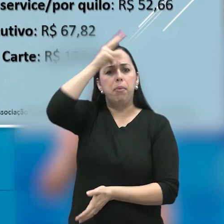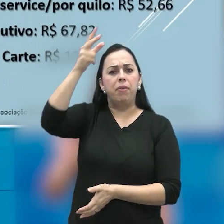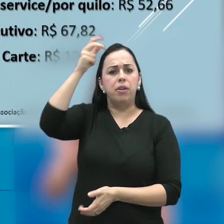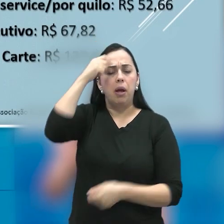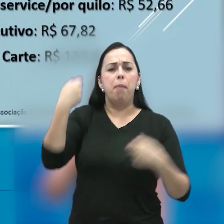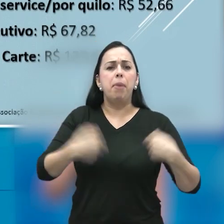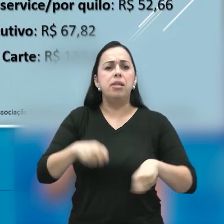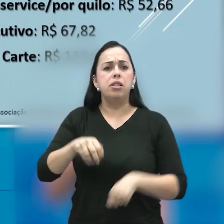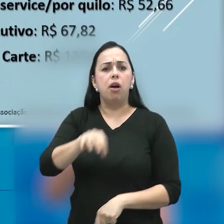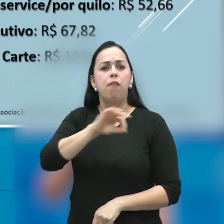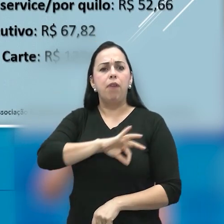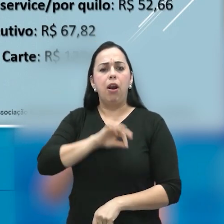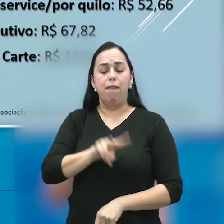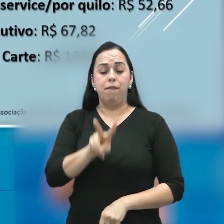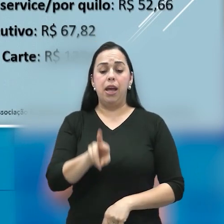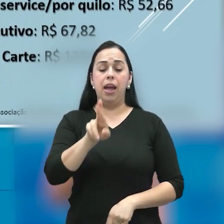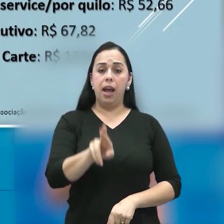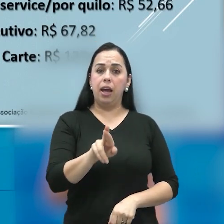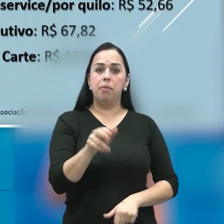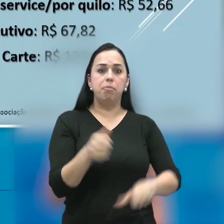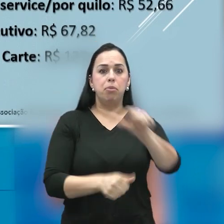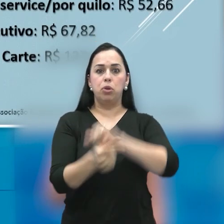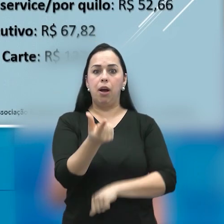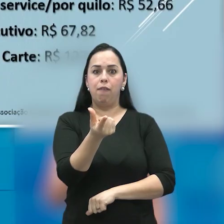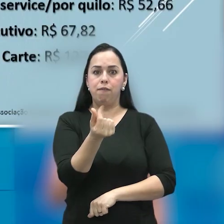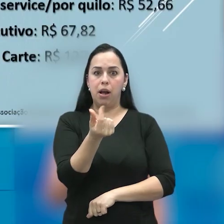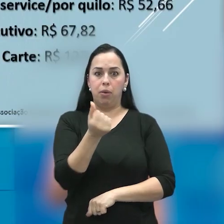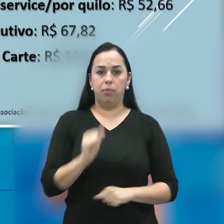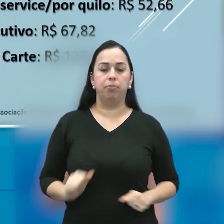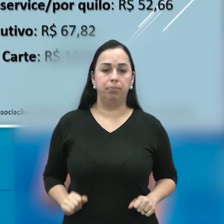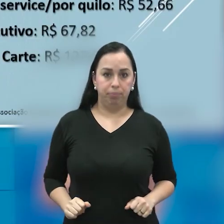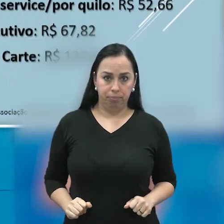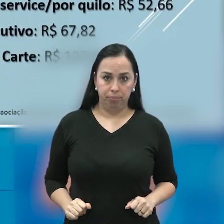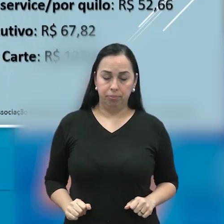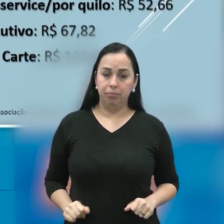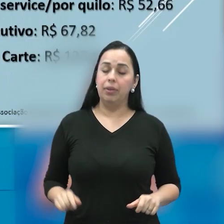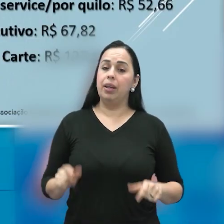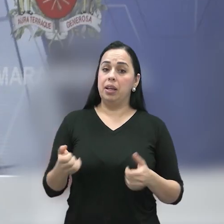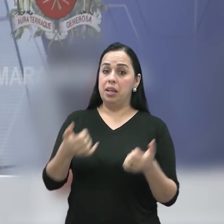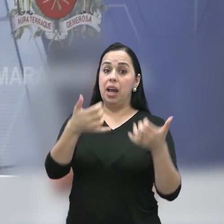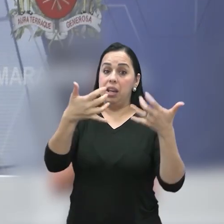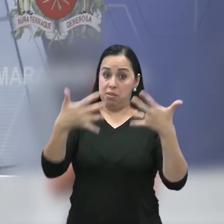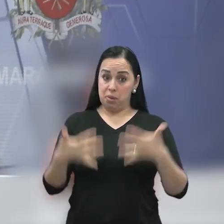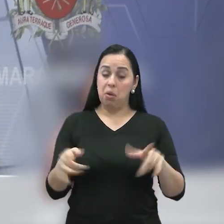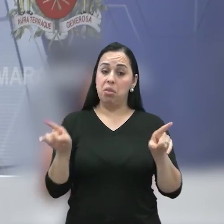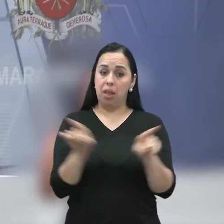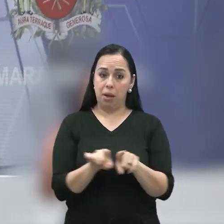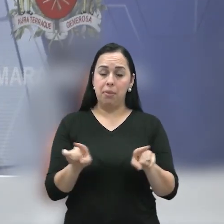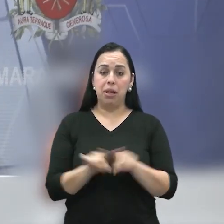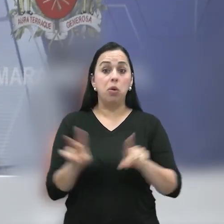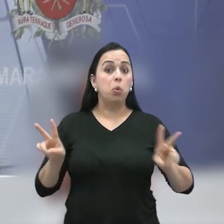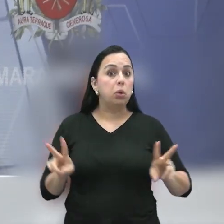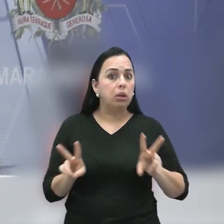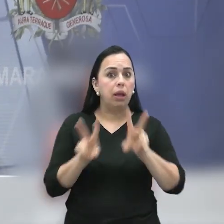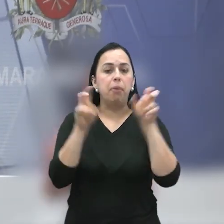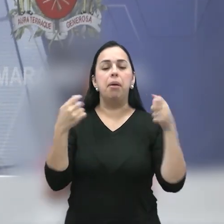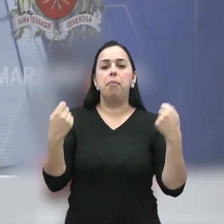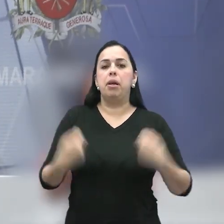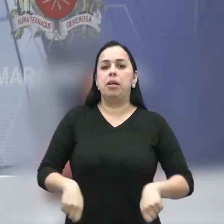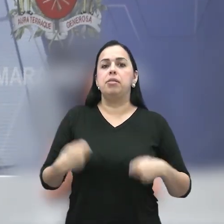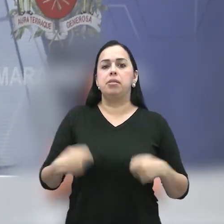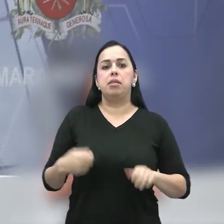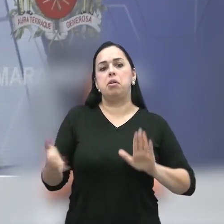a atualização no valor do Vale Alimentação dos servidores municipais. Segundo Abranches, esse